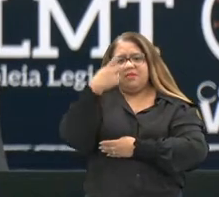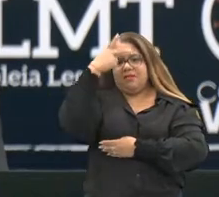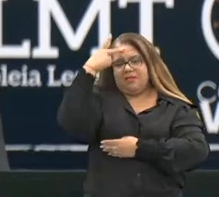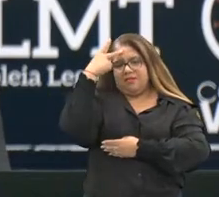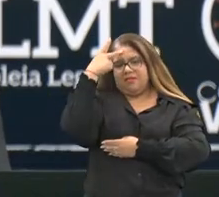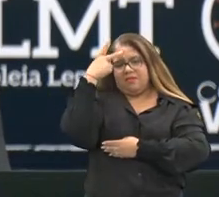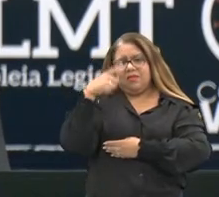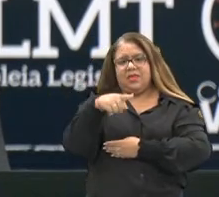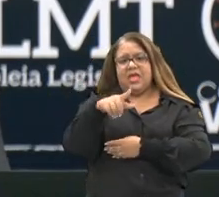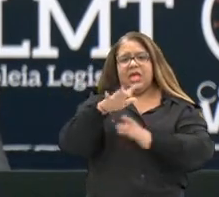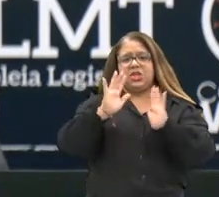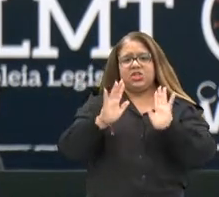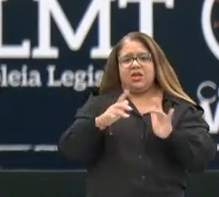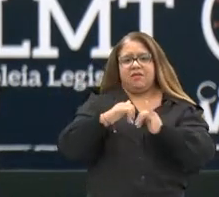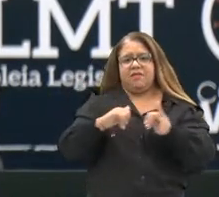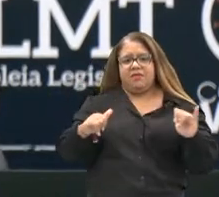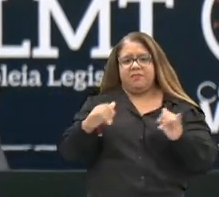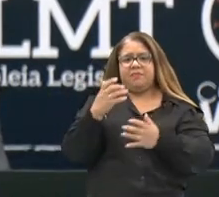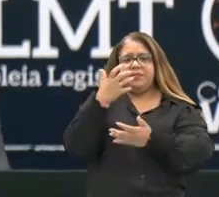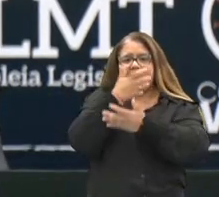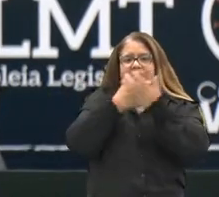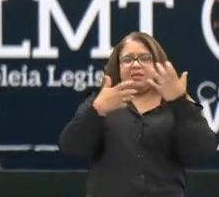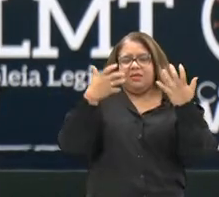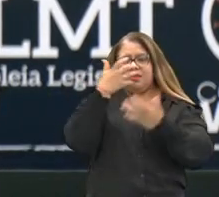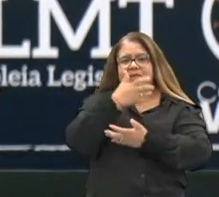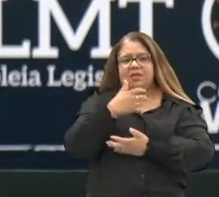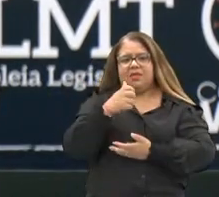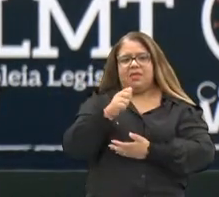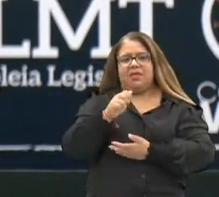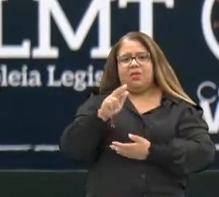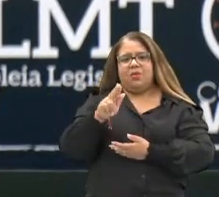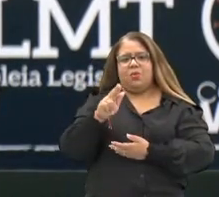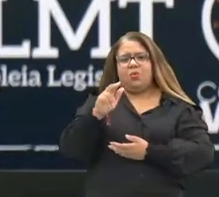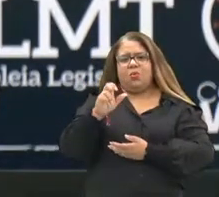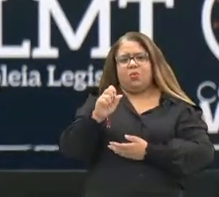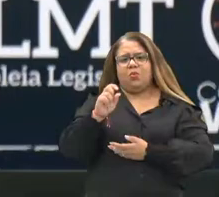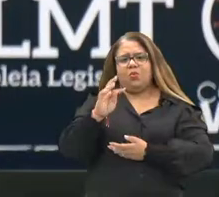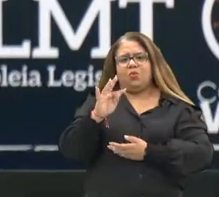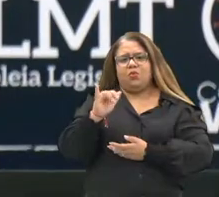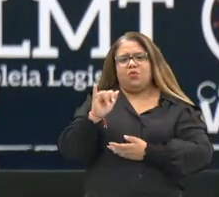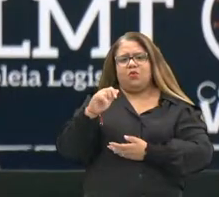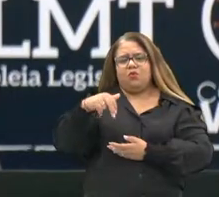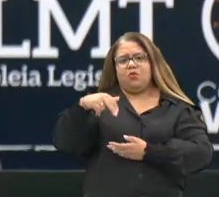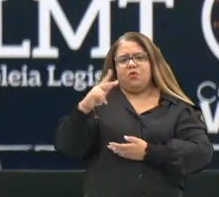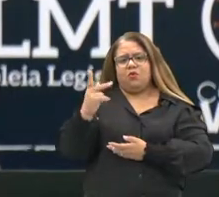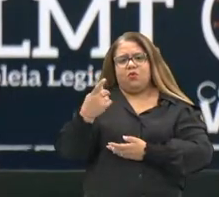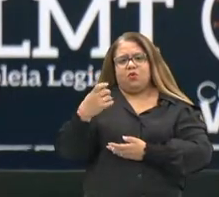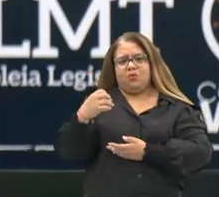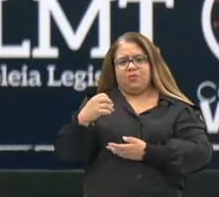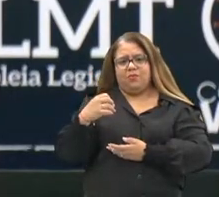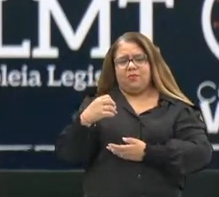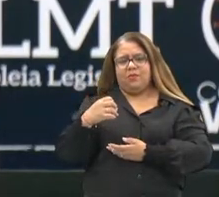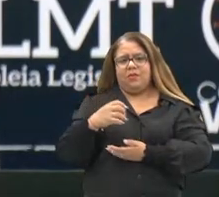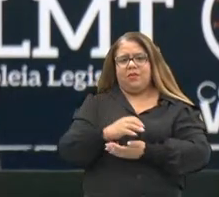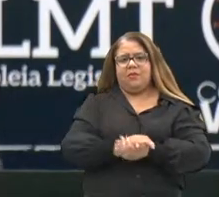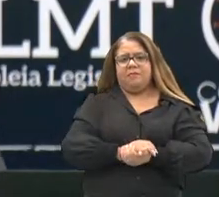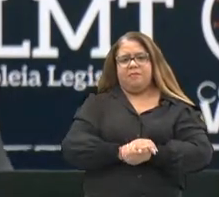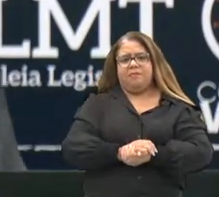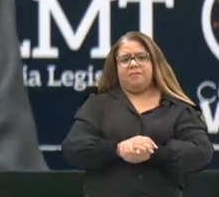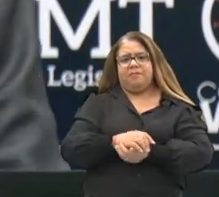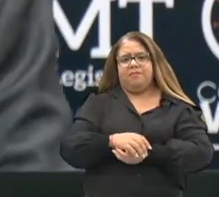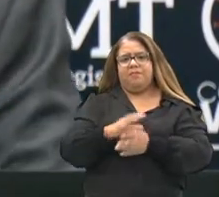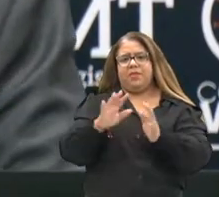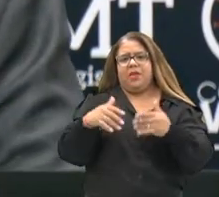dizia aqui o João, o cantor Agostinho dos Santos. Só fazer um parênteses. Quando aconteceu esse